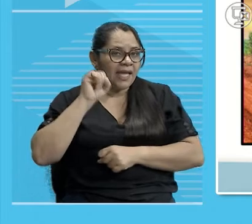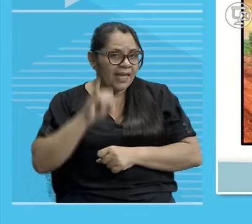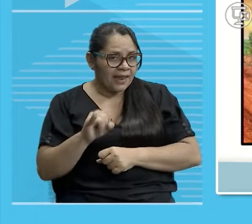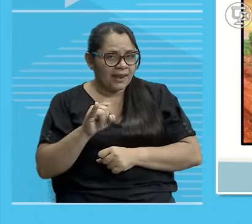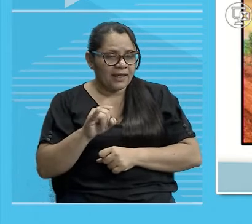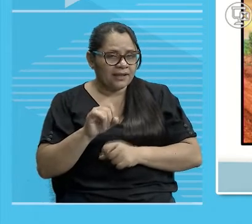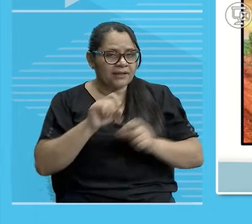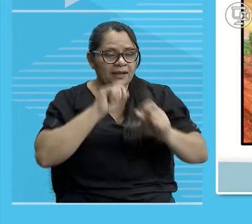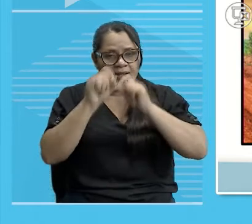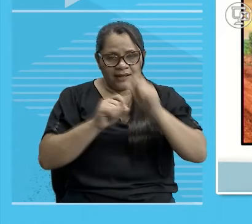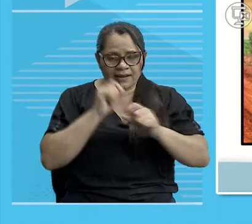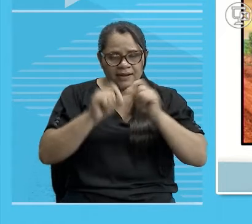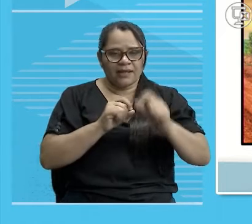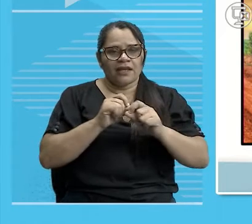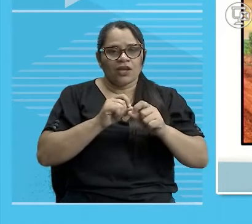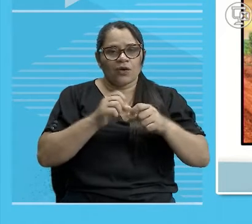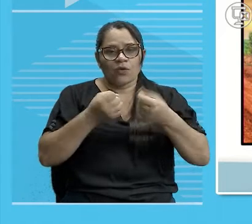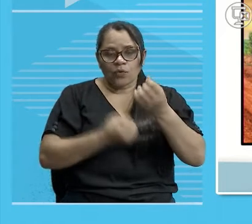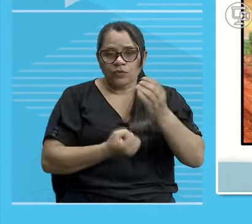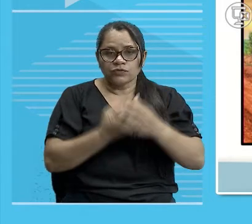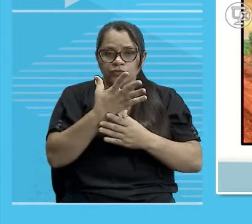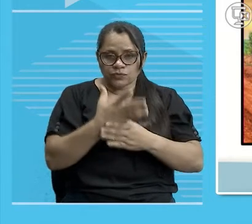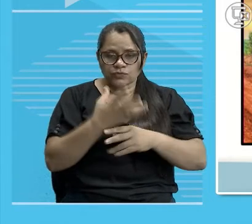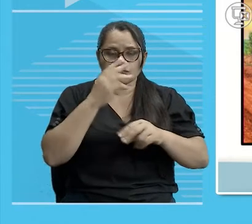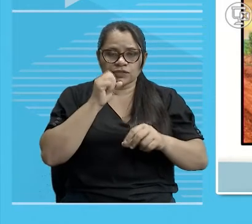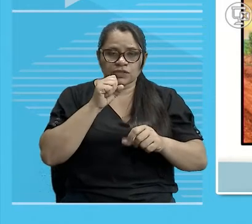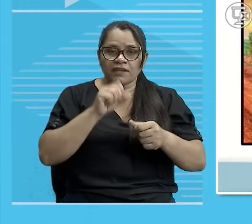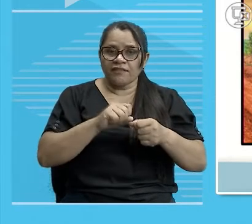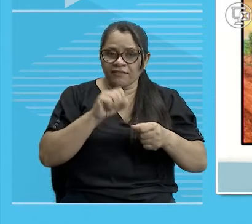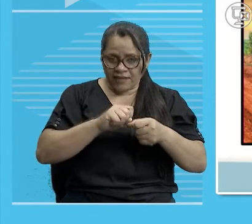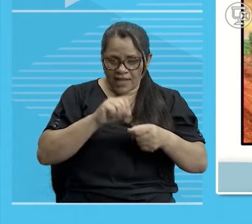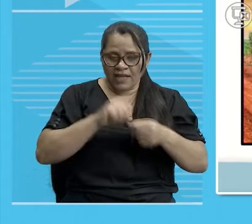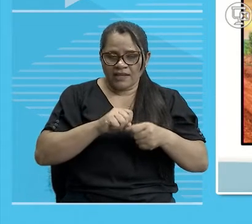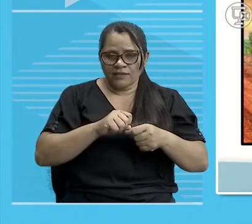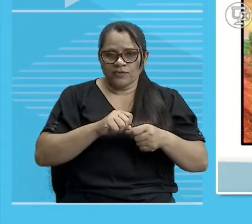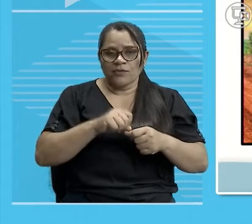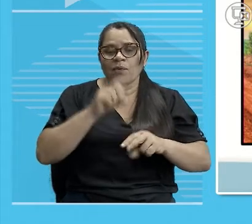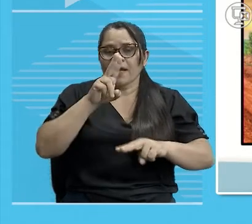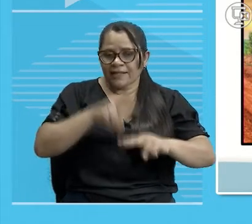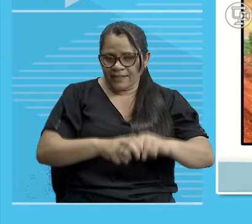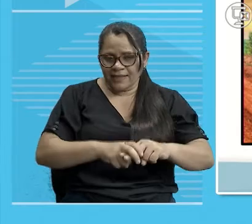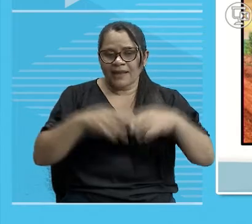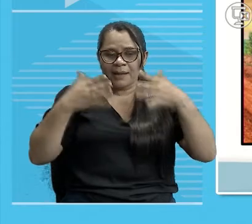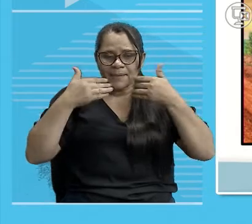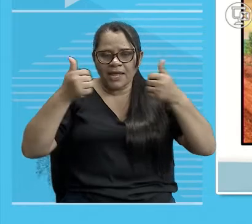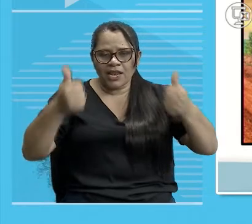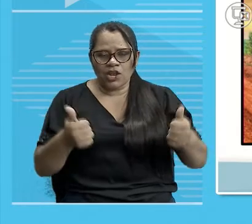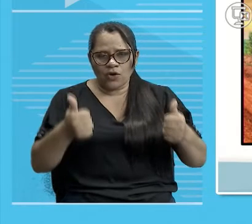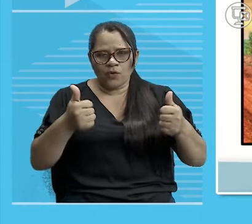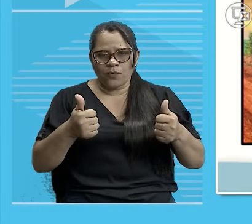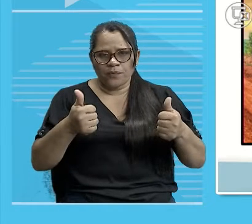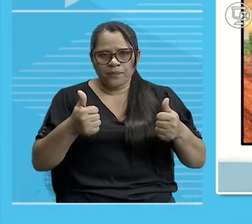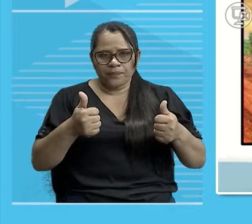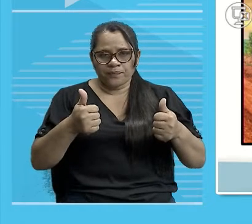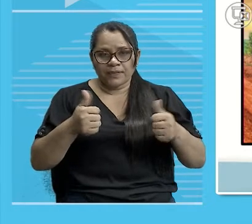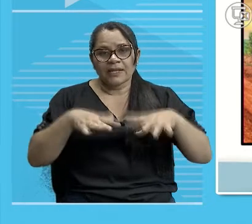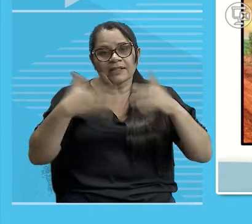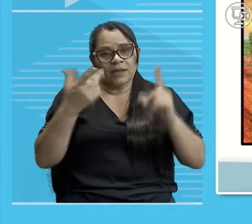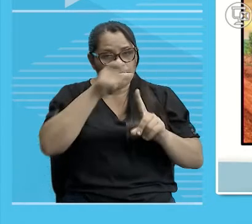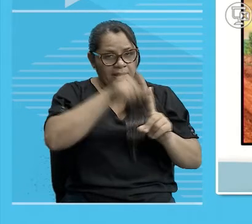cadeira em menos tempo e com a qualidade igual ou melhor é o engenheiro de